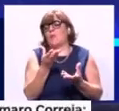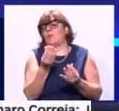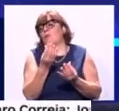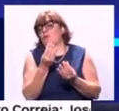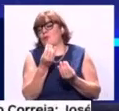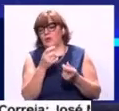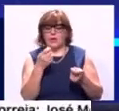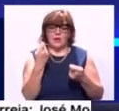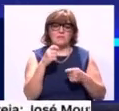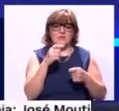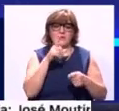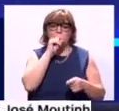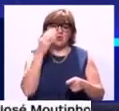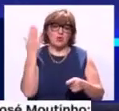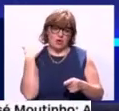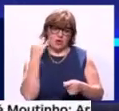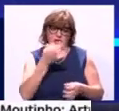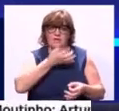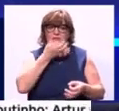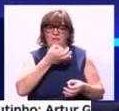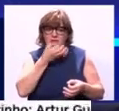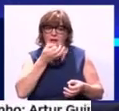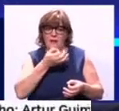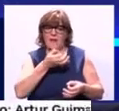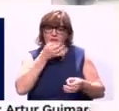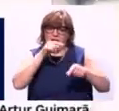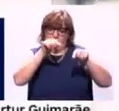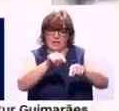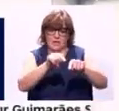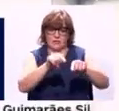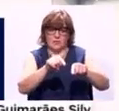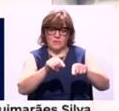e o presidente Pinto Costa fala nisso,